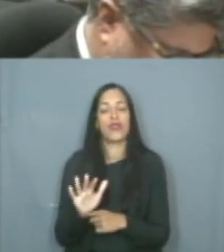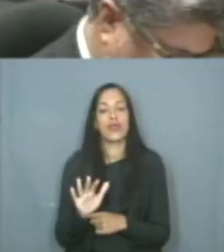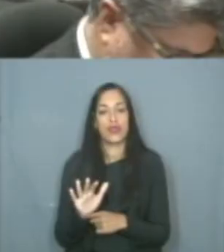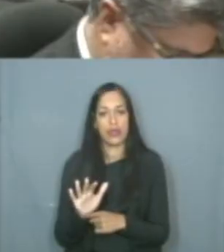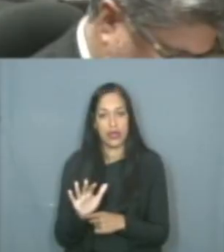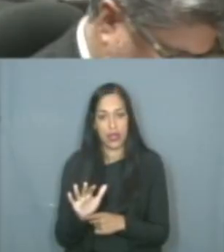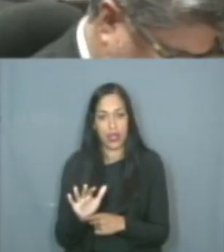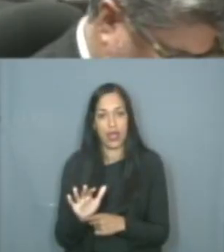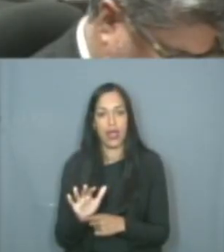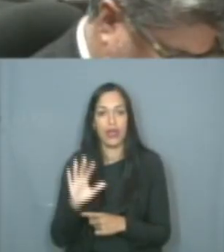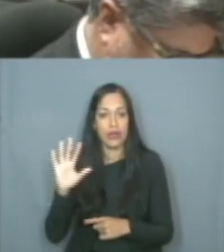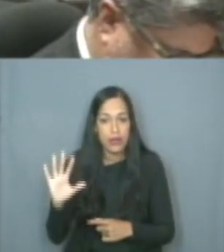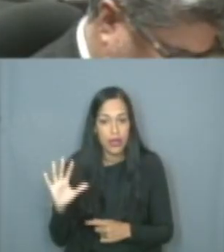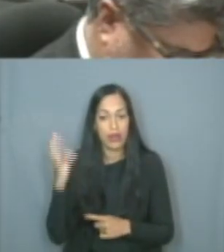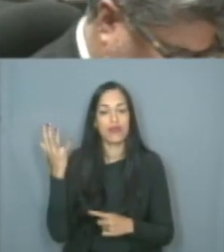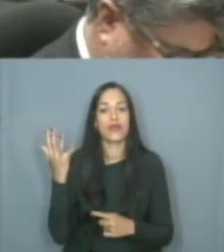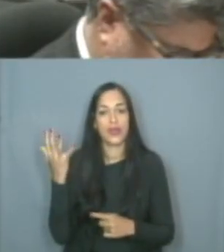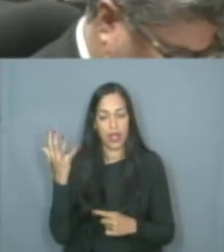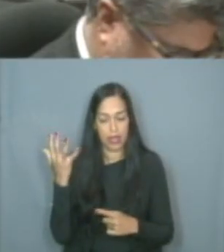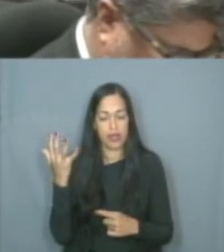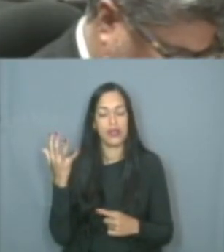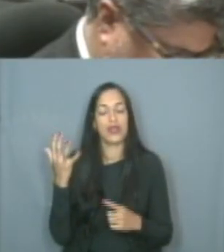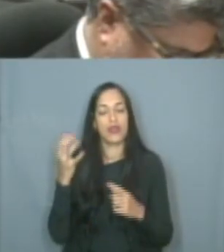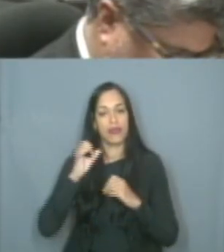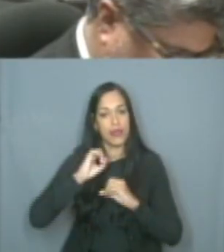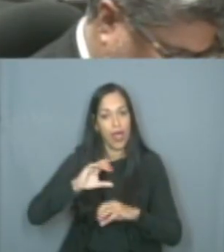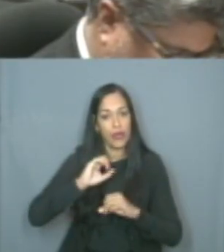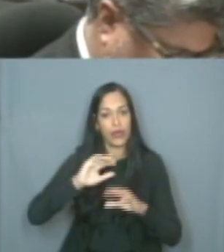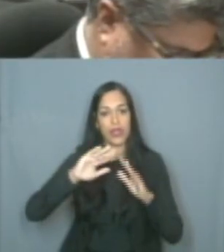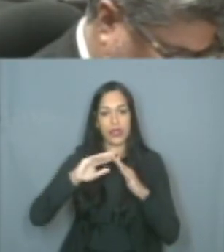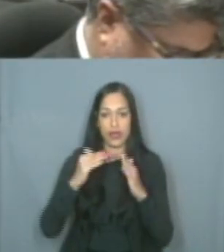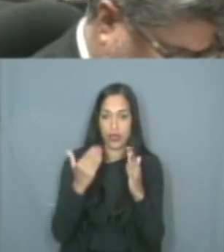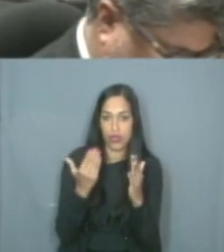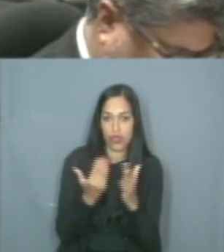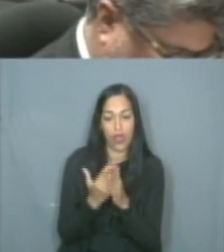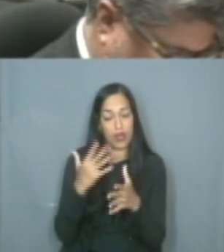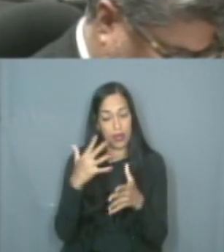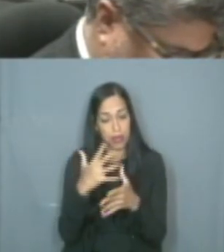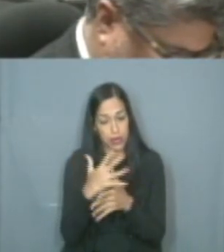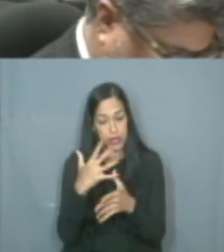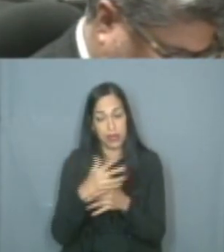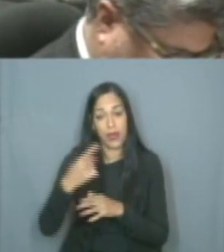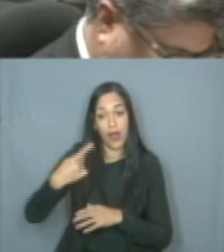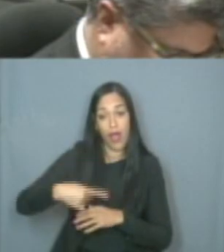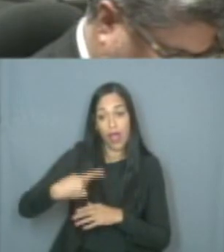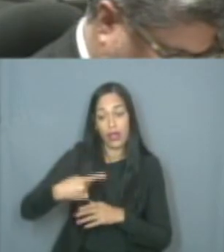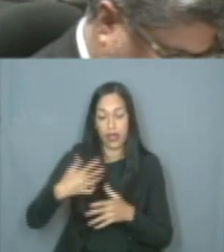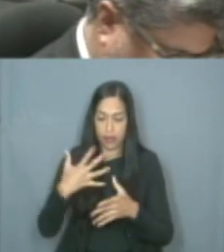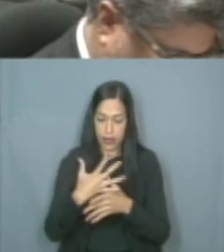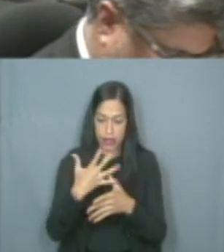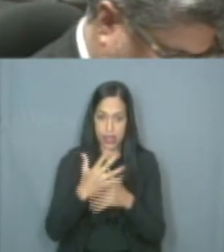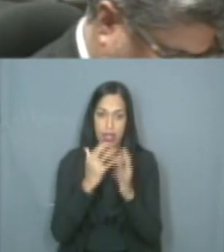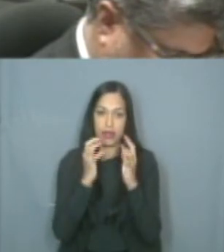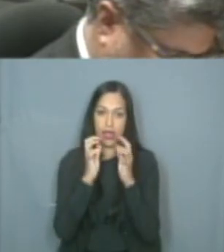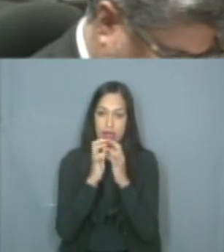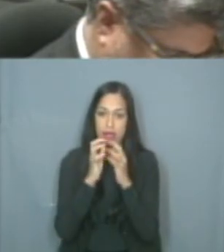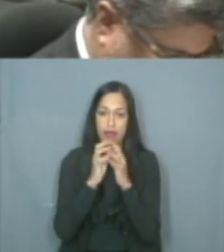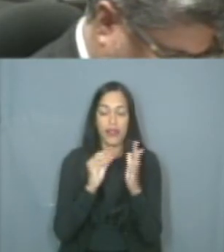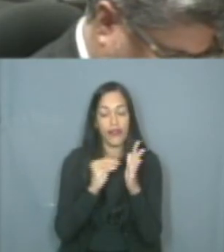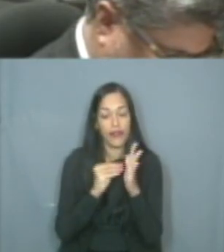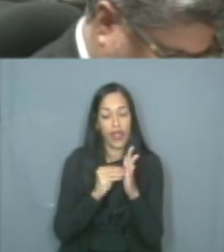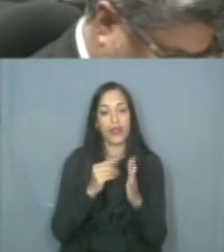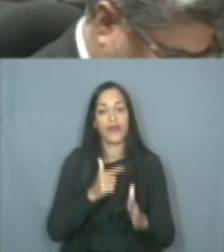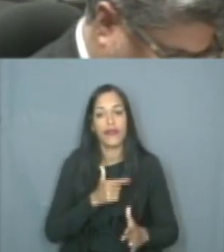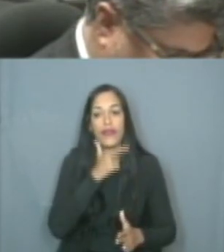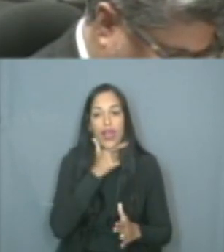literalmente aquilo que acontece na rede de educação municipal aqui na cidade do Recife. Faltam